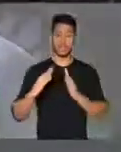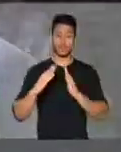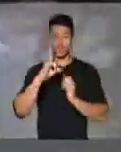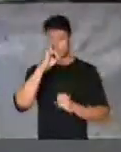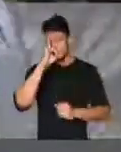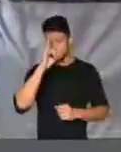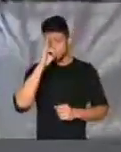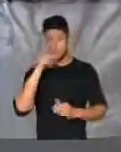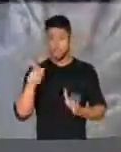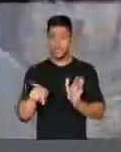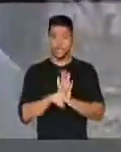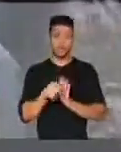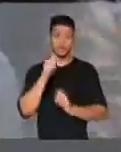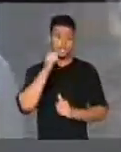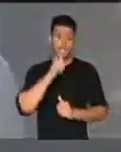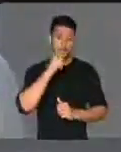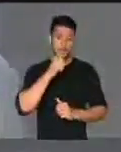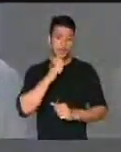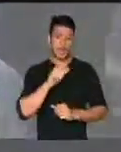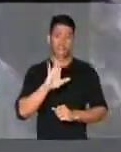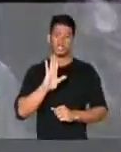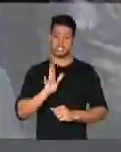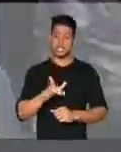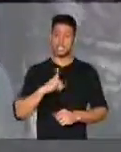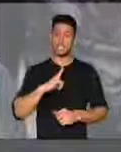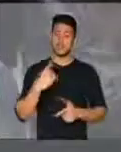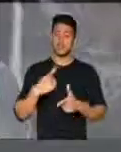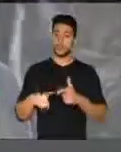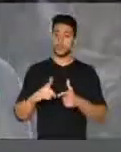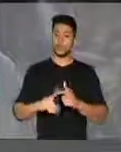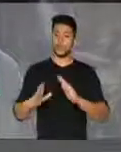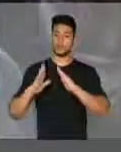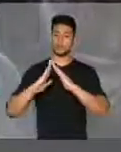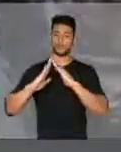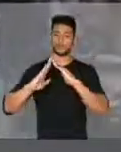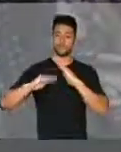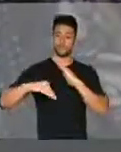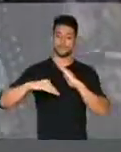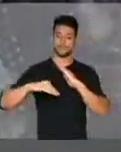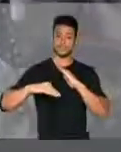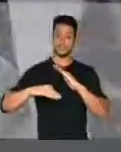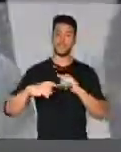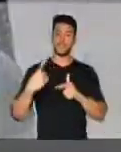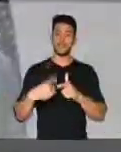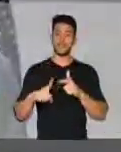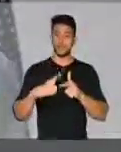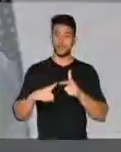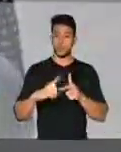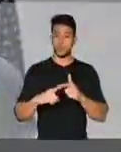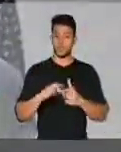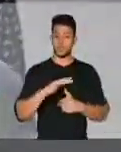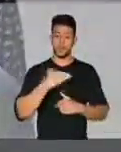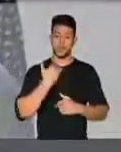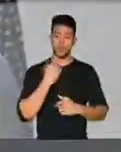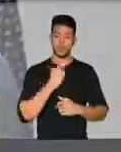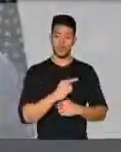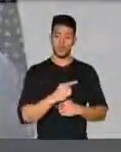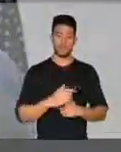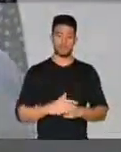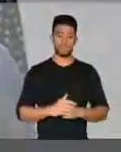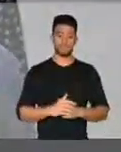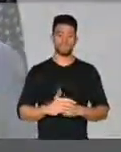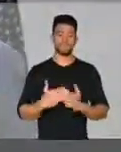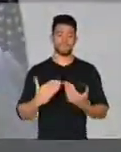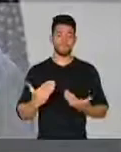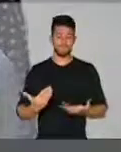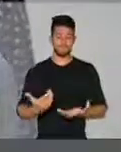Luzia. Até março, 7 mães e 20 bebês recém-nascidos morreram na maternidade. O